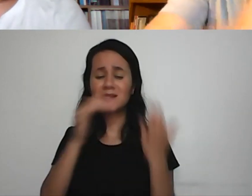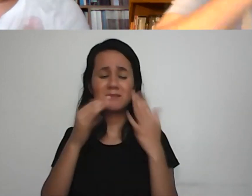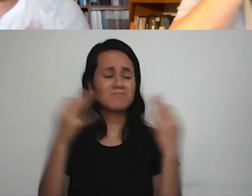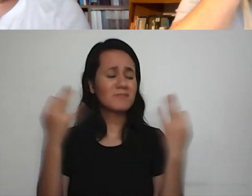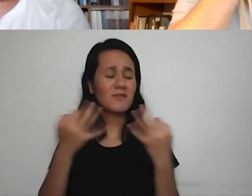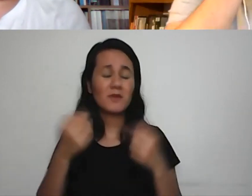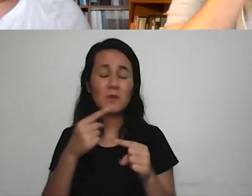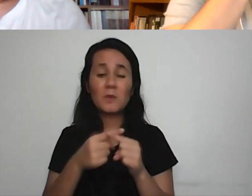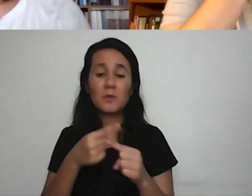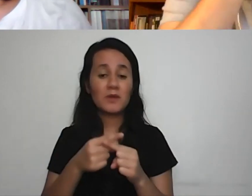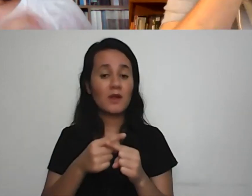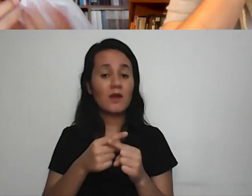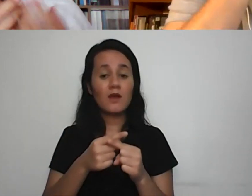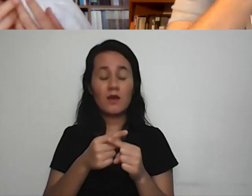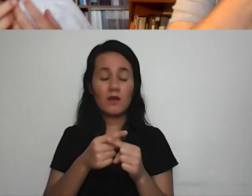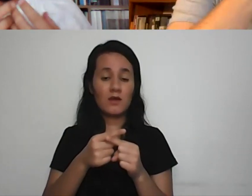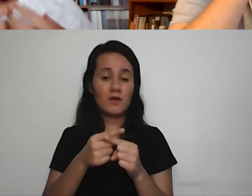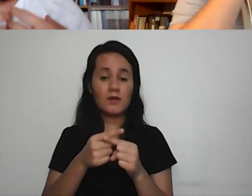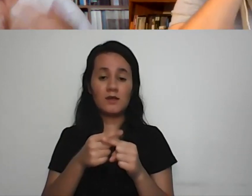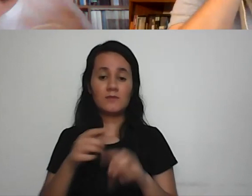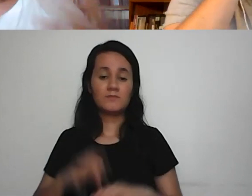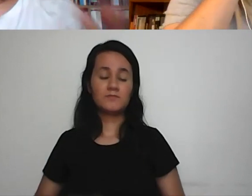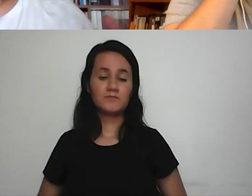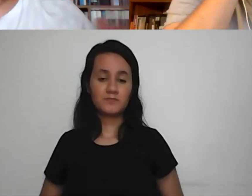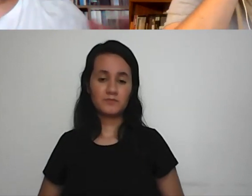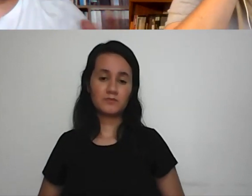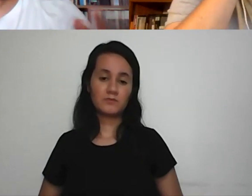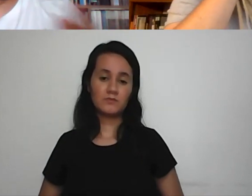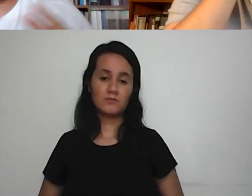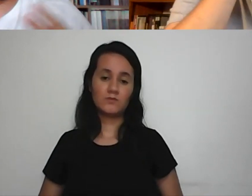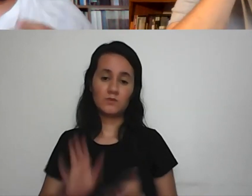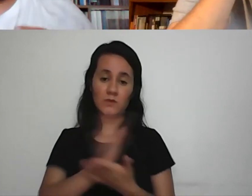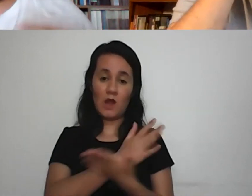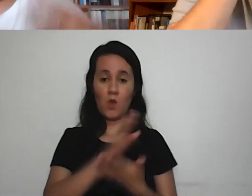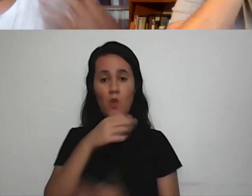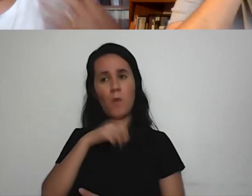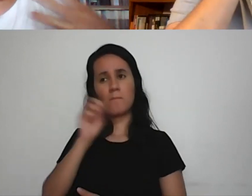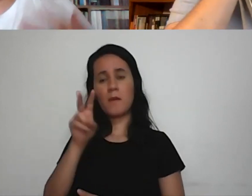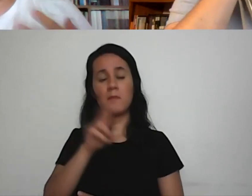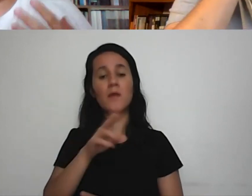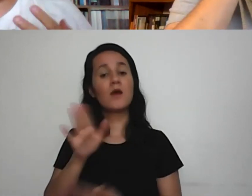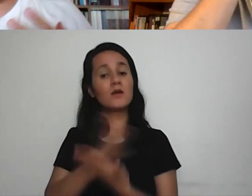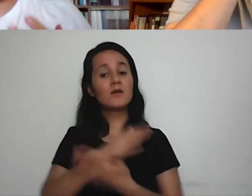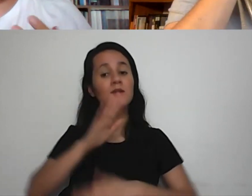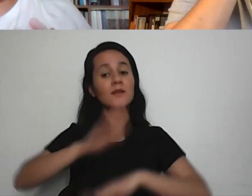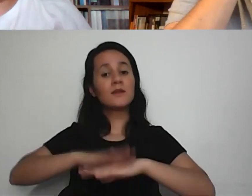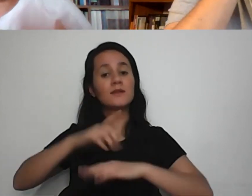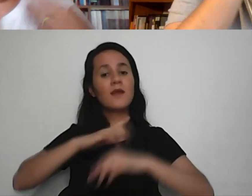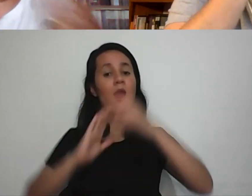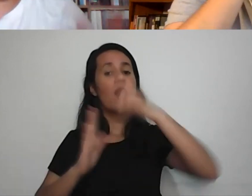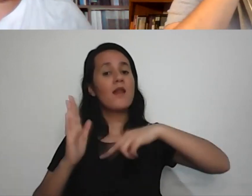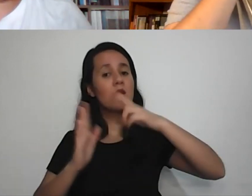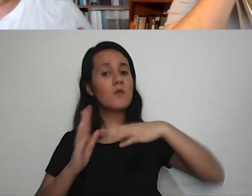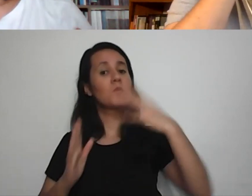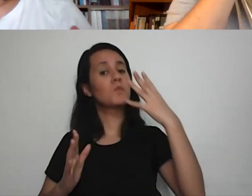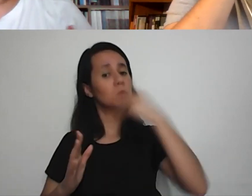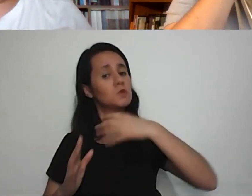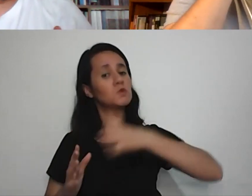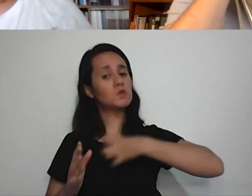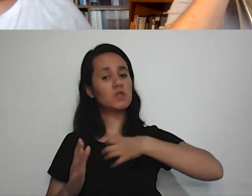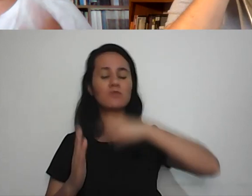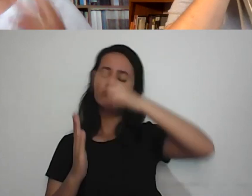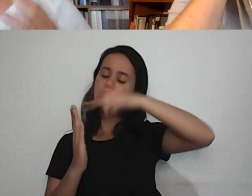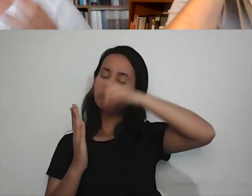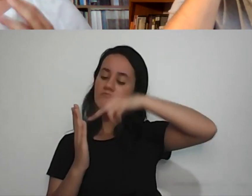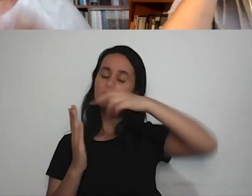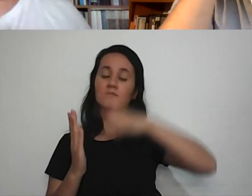eles vão, pelo menos de alguns dos que eu vi, né, eles têm uma relação de leitura muito bonita com os livros.